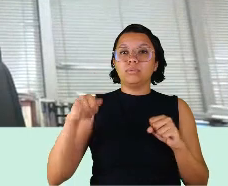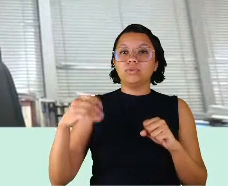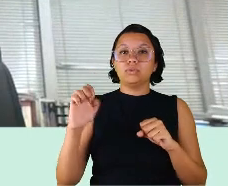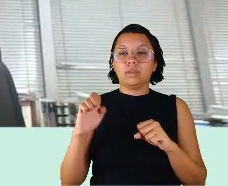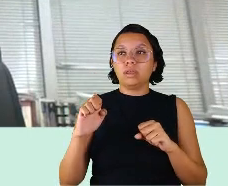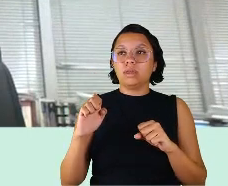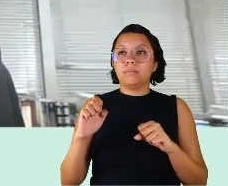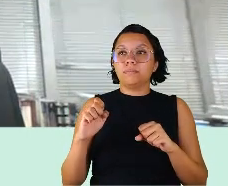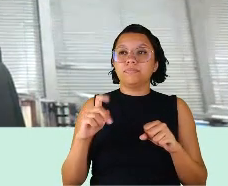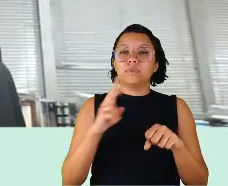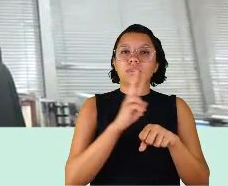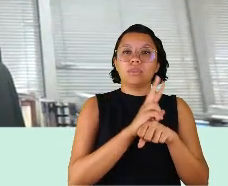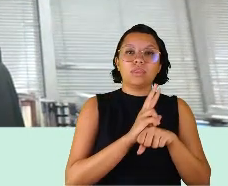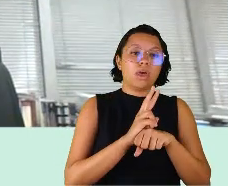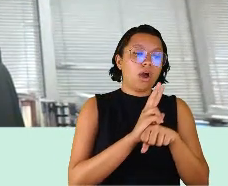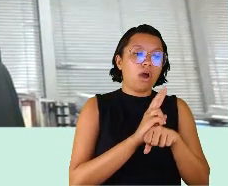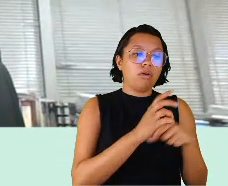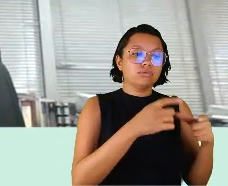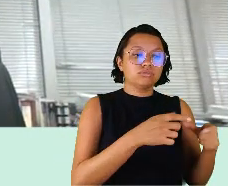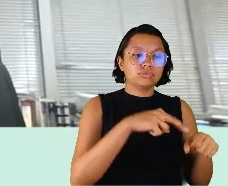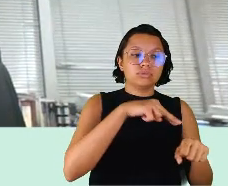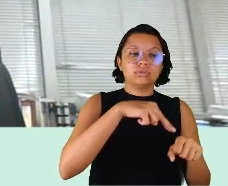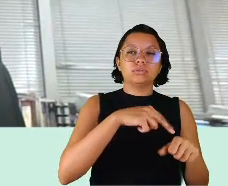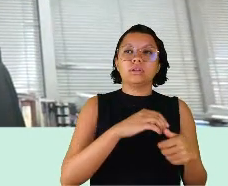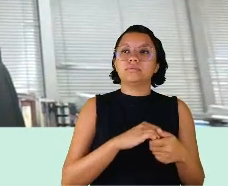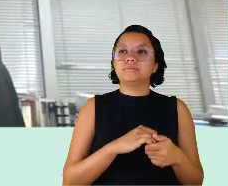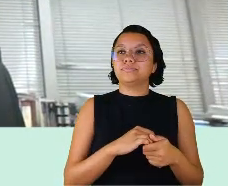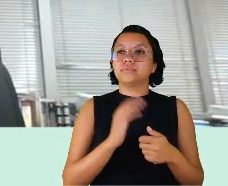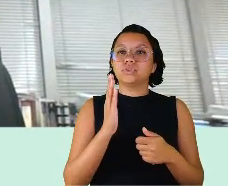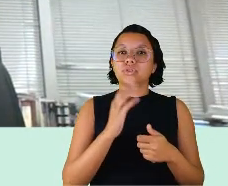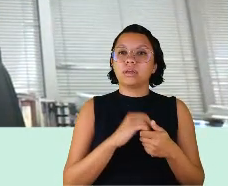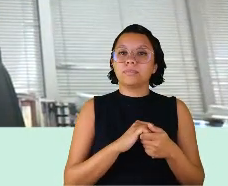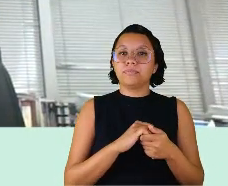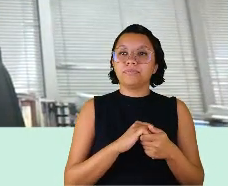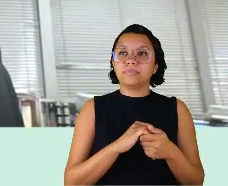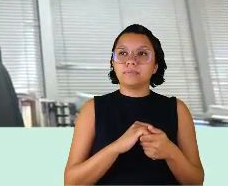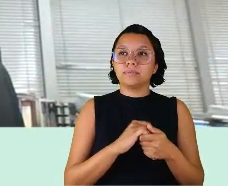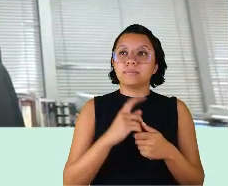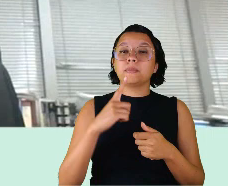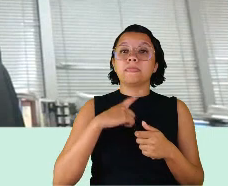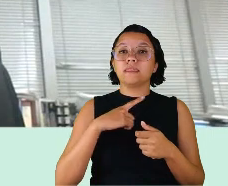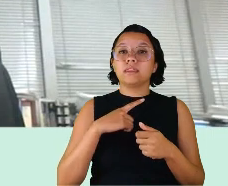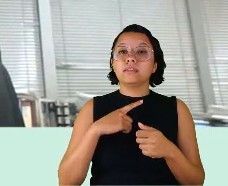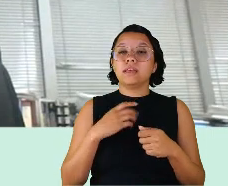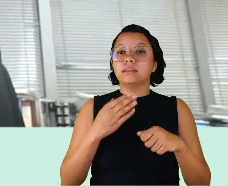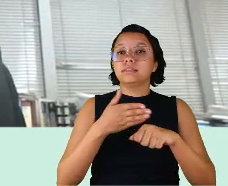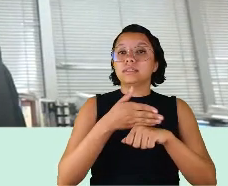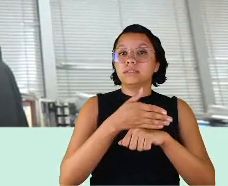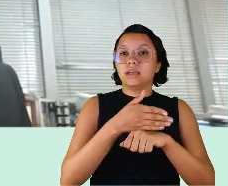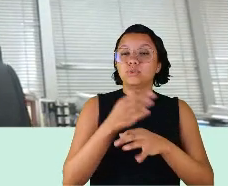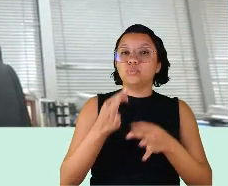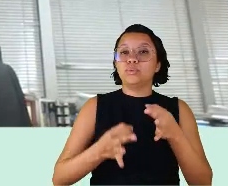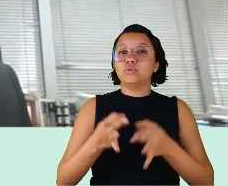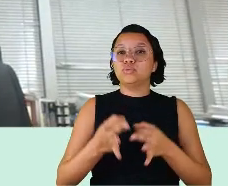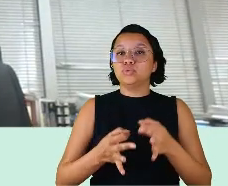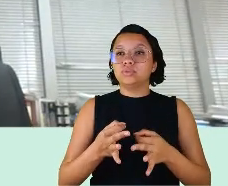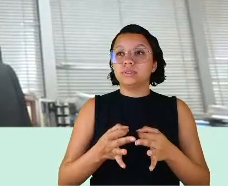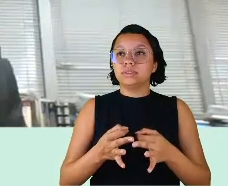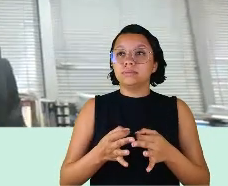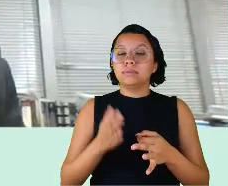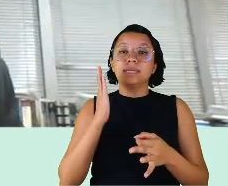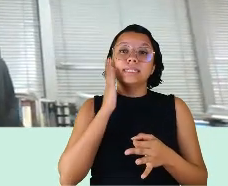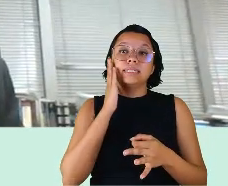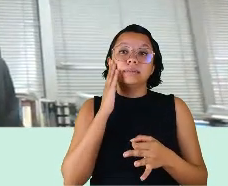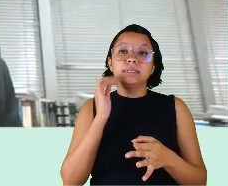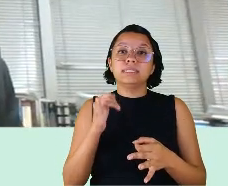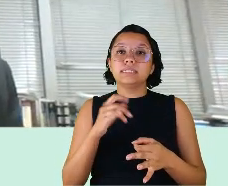da Corregedoria Nacional, ele tem que ser acessado pelo juiz para saber